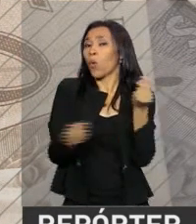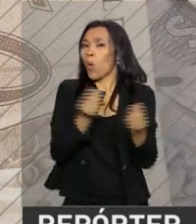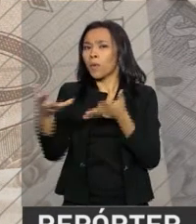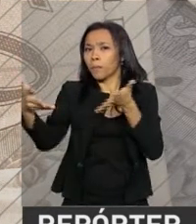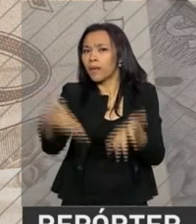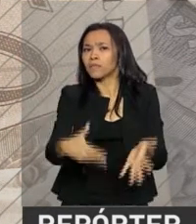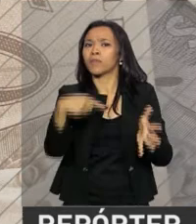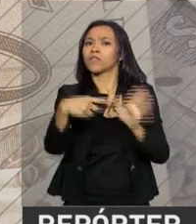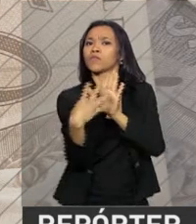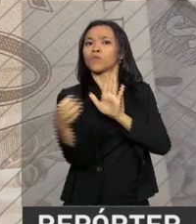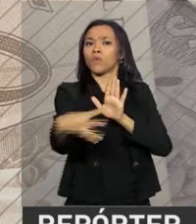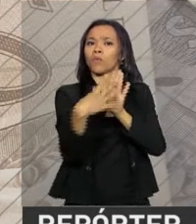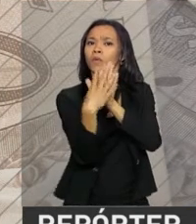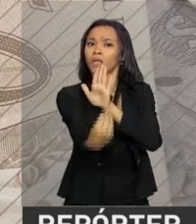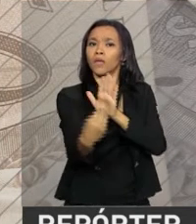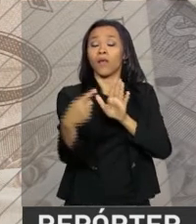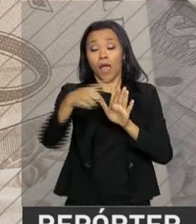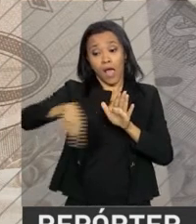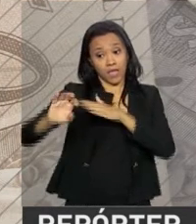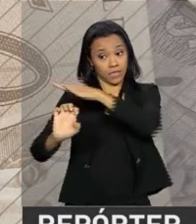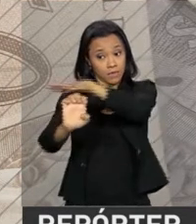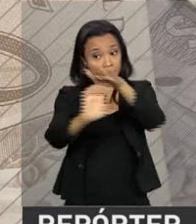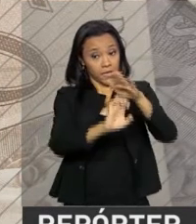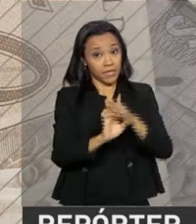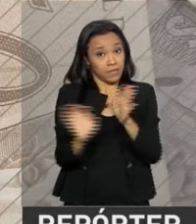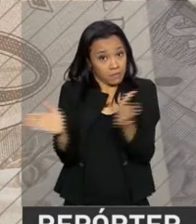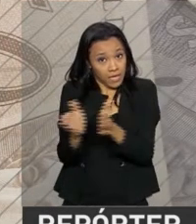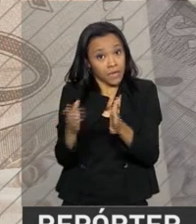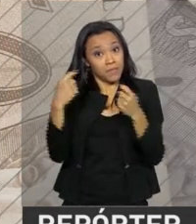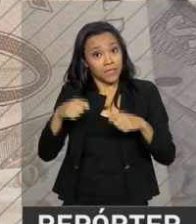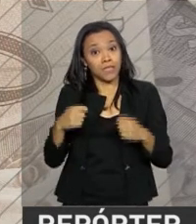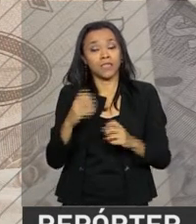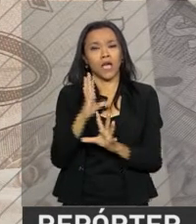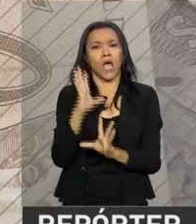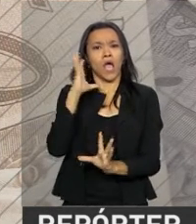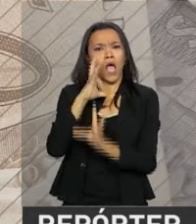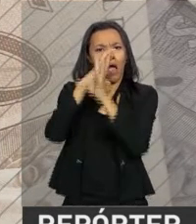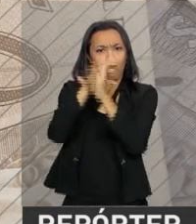do programa, as microempresas deveriam ter receita bruta anual de até